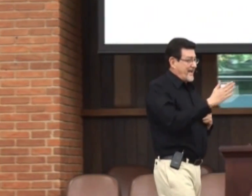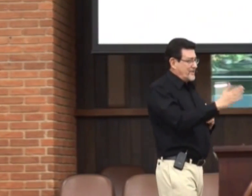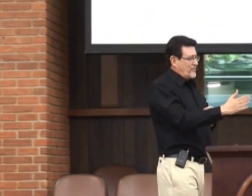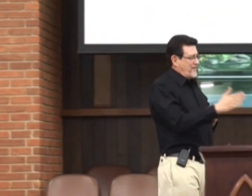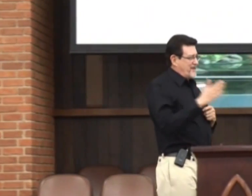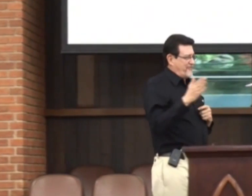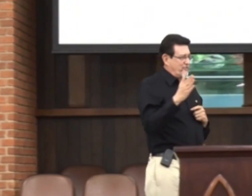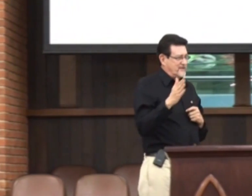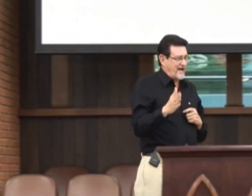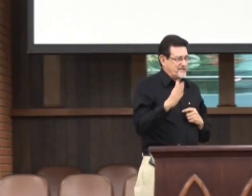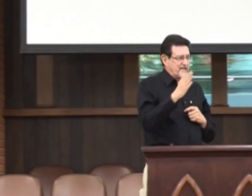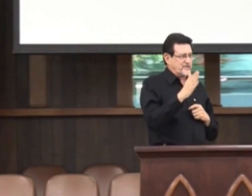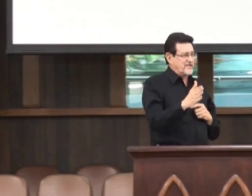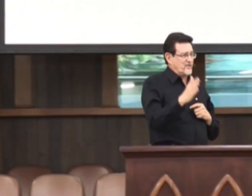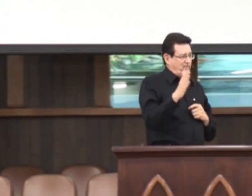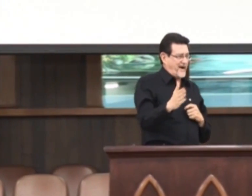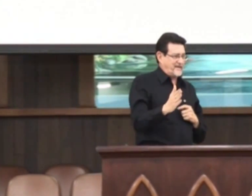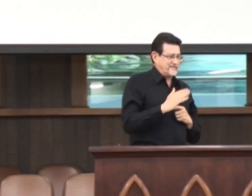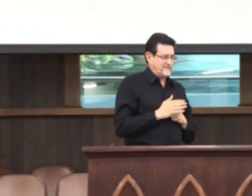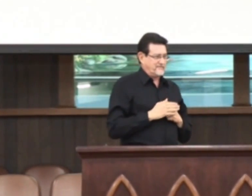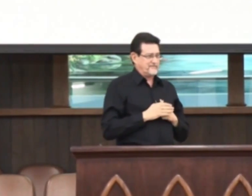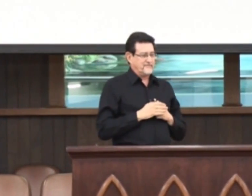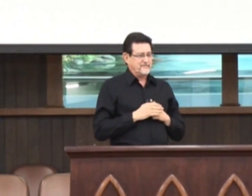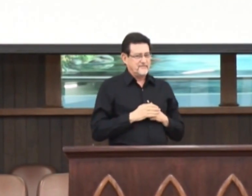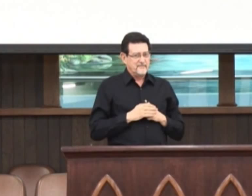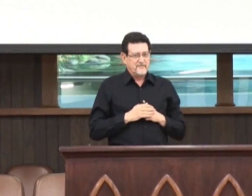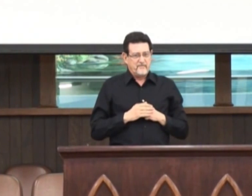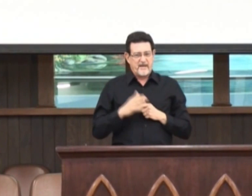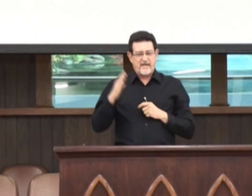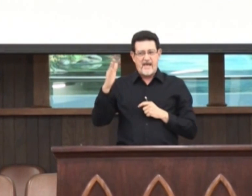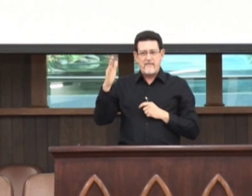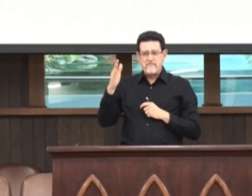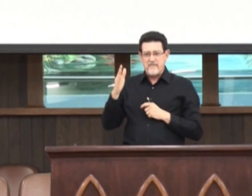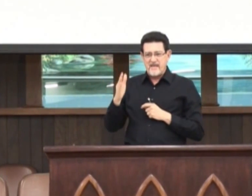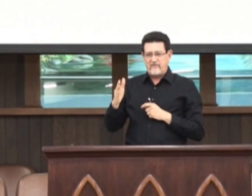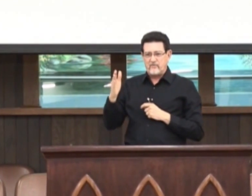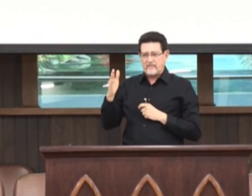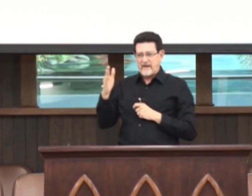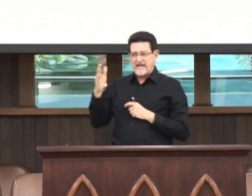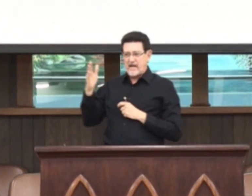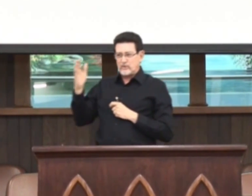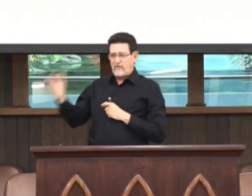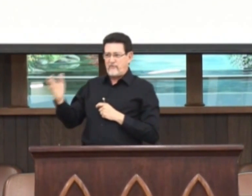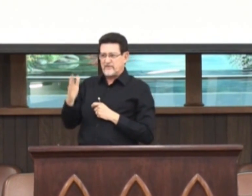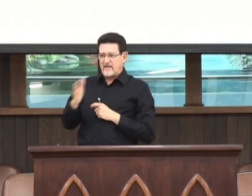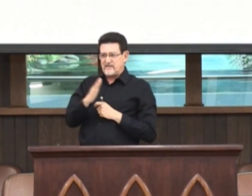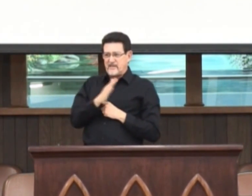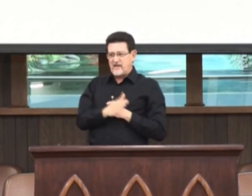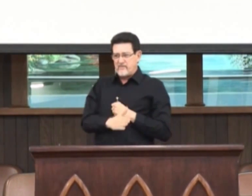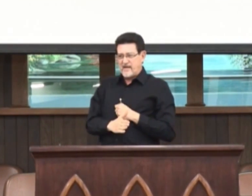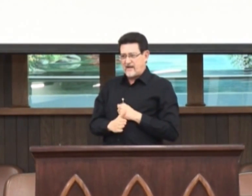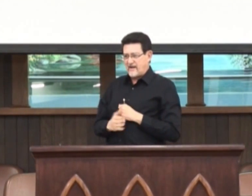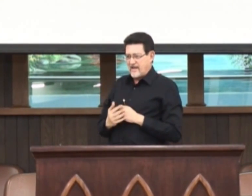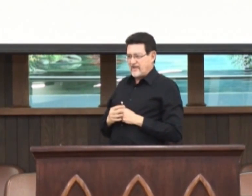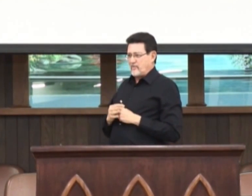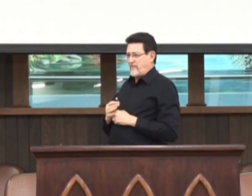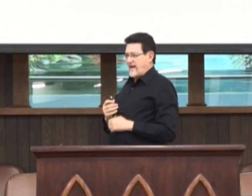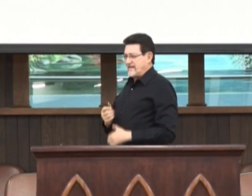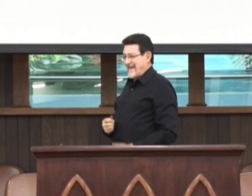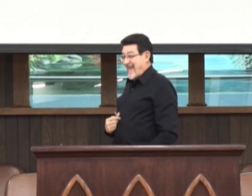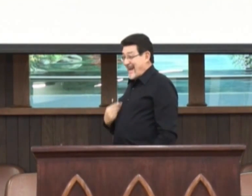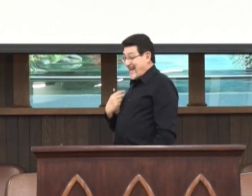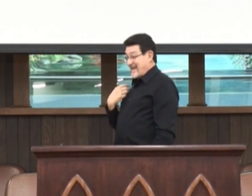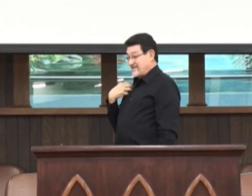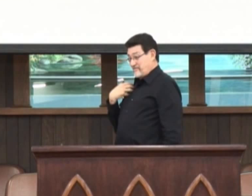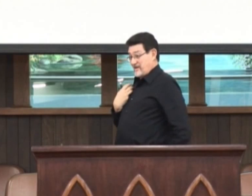Eu rendo a minha vontade a ti, ó Pai, para que a tua vontade seja minha E o